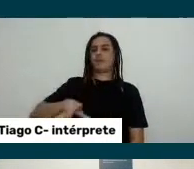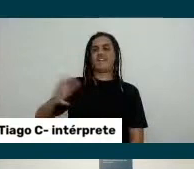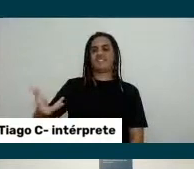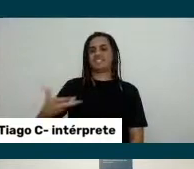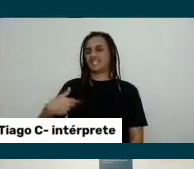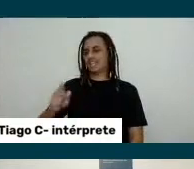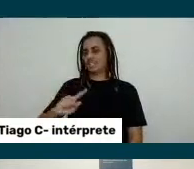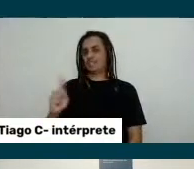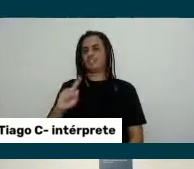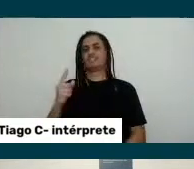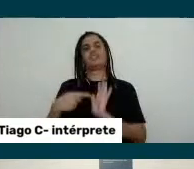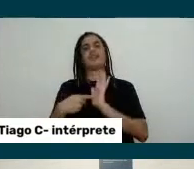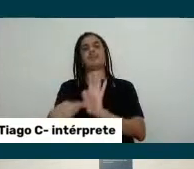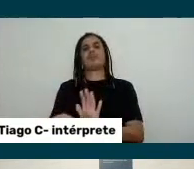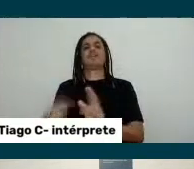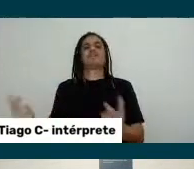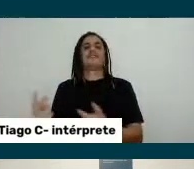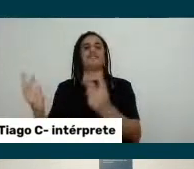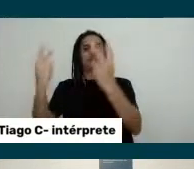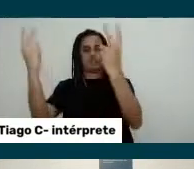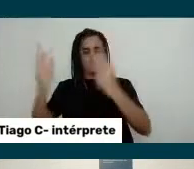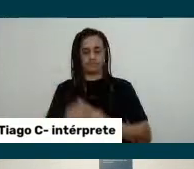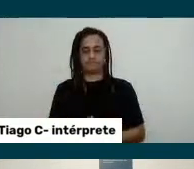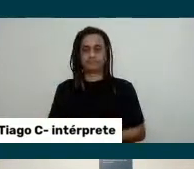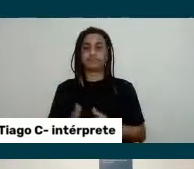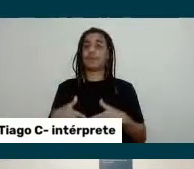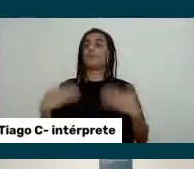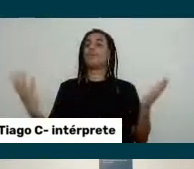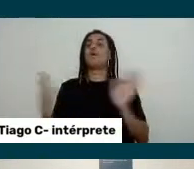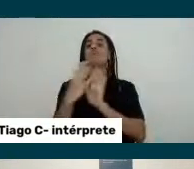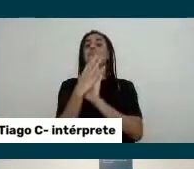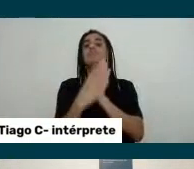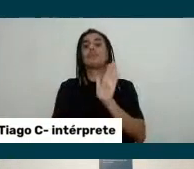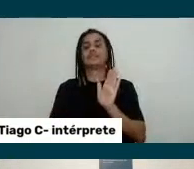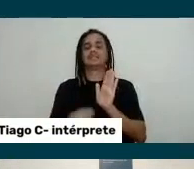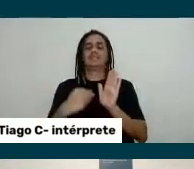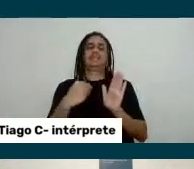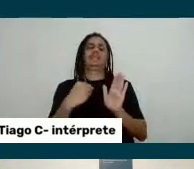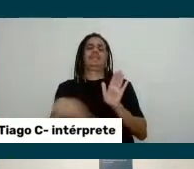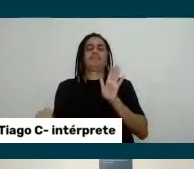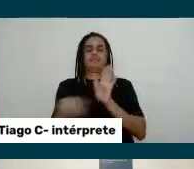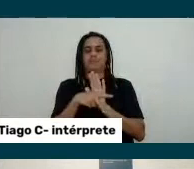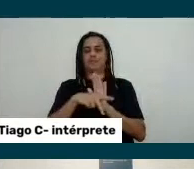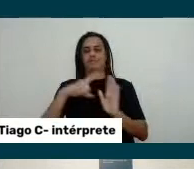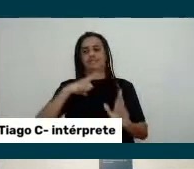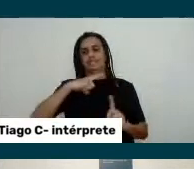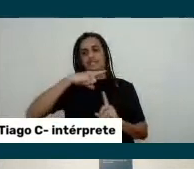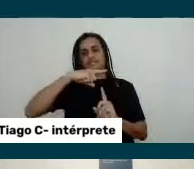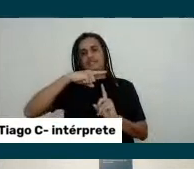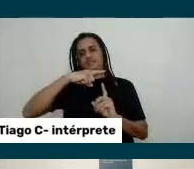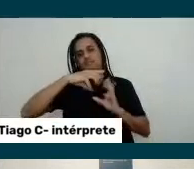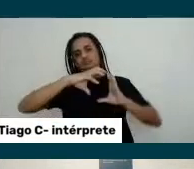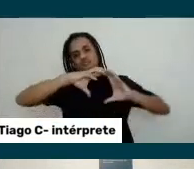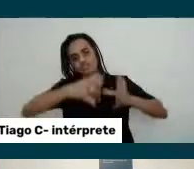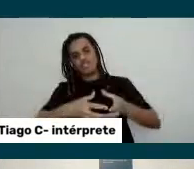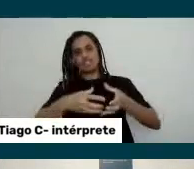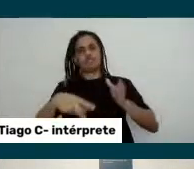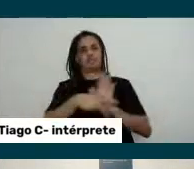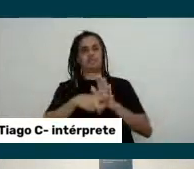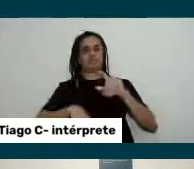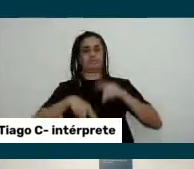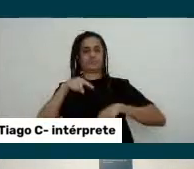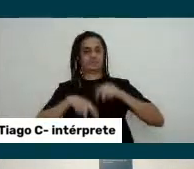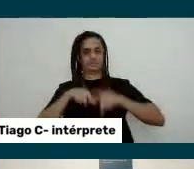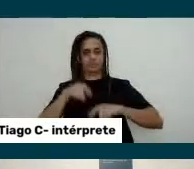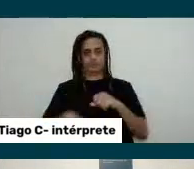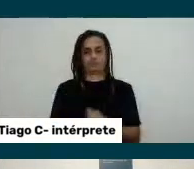valor para as empresas. Qual seria, então, o modelo de times de produto? Né? No modelo de times de produto, você tem o que a gente chama